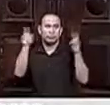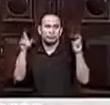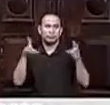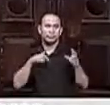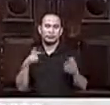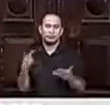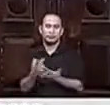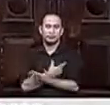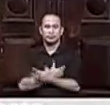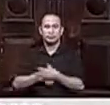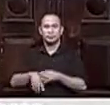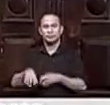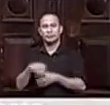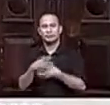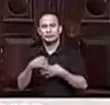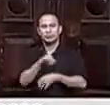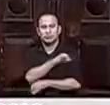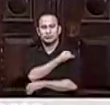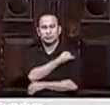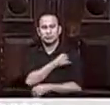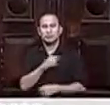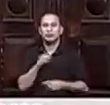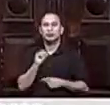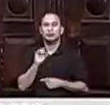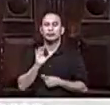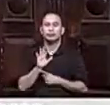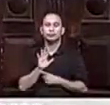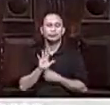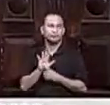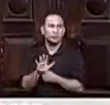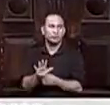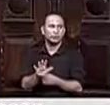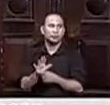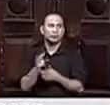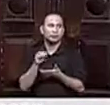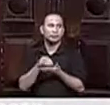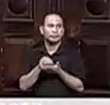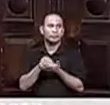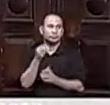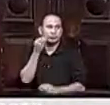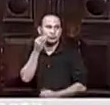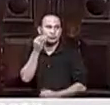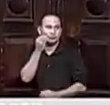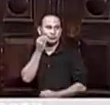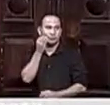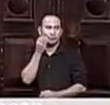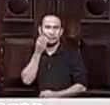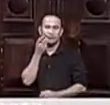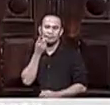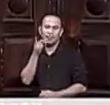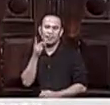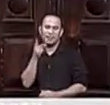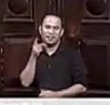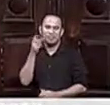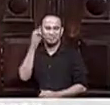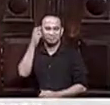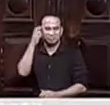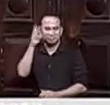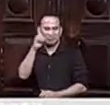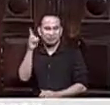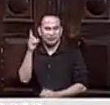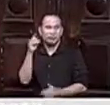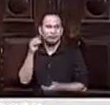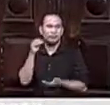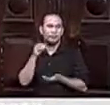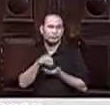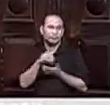do Rio de Janeiro, que mostra também, aí eu não sei se é inexperiência, não quero nem dizer incompetência, porque são 6 meses